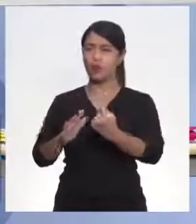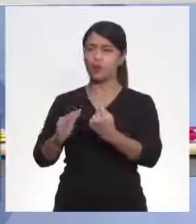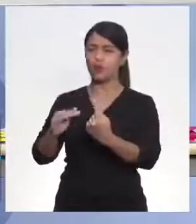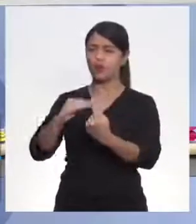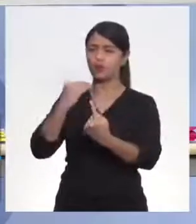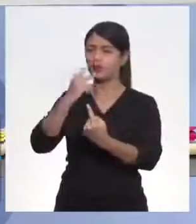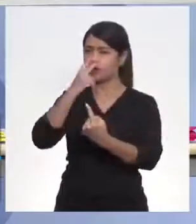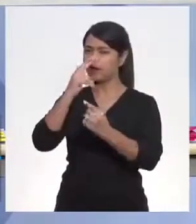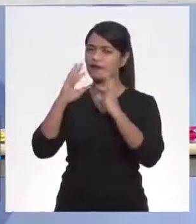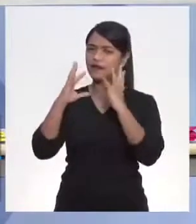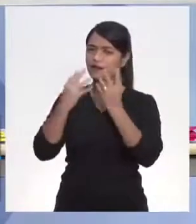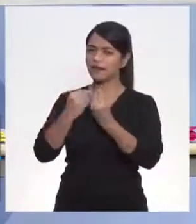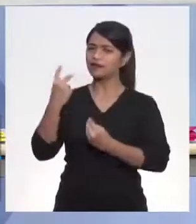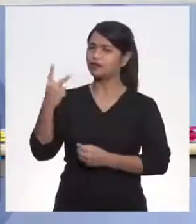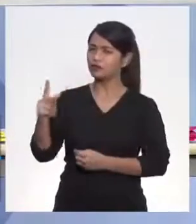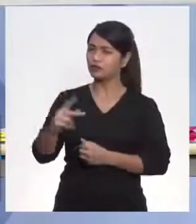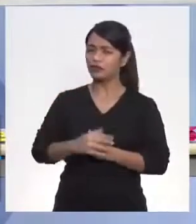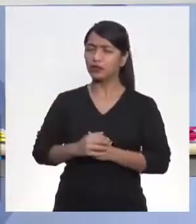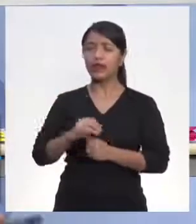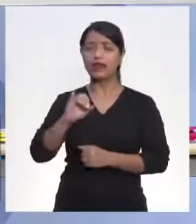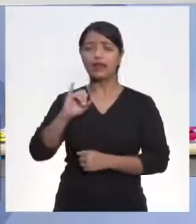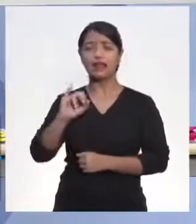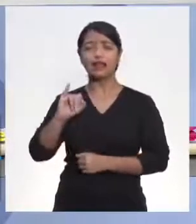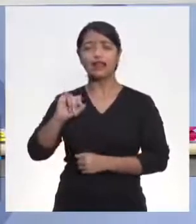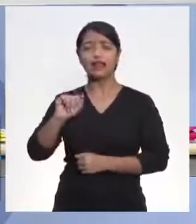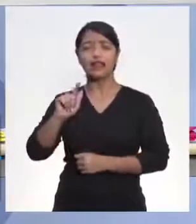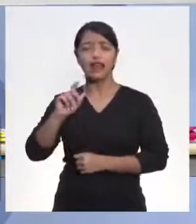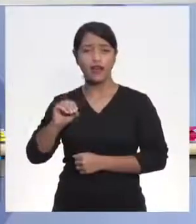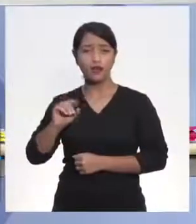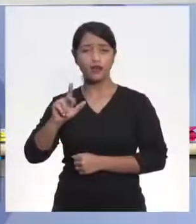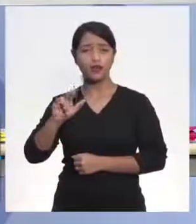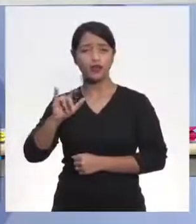é? Iago Luiz, salve